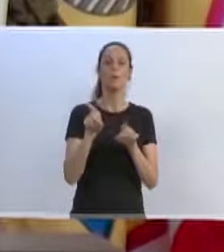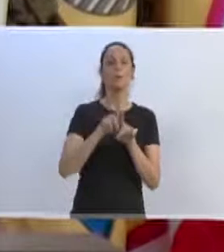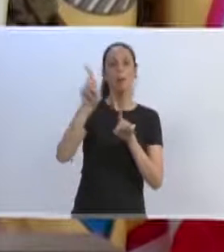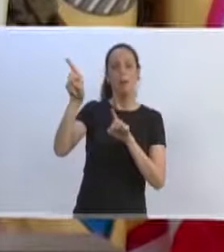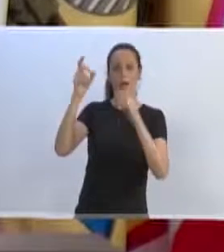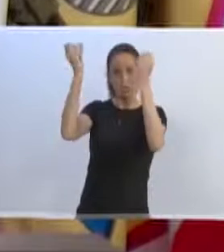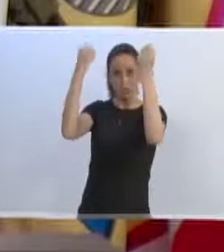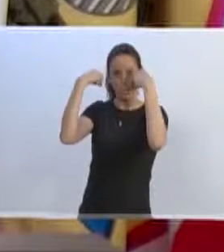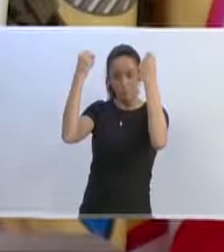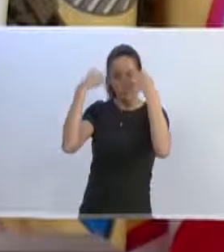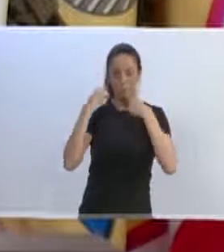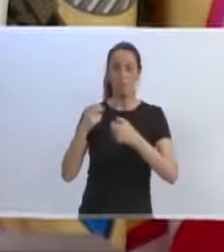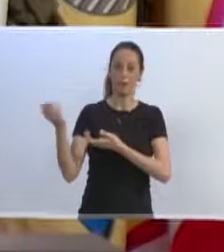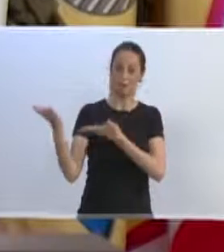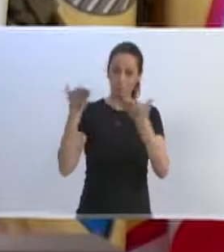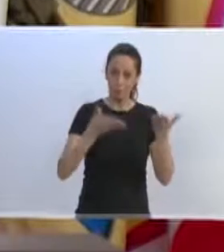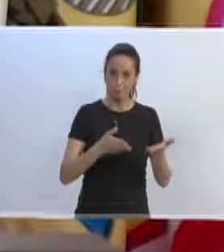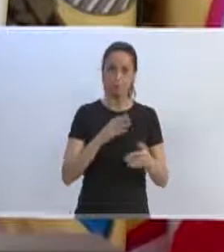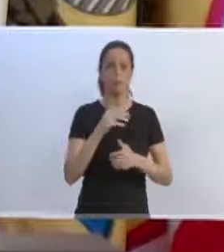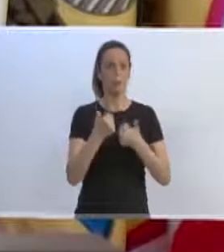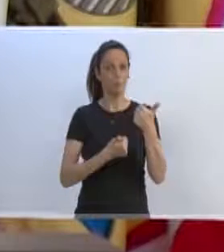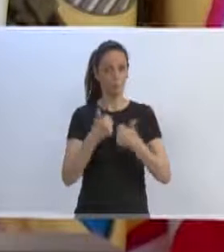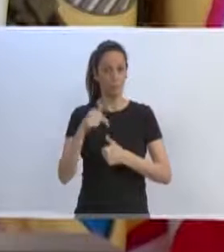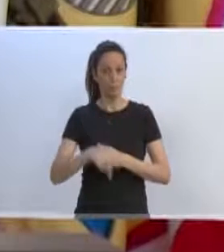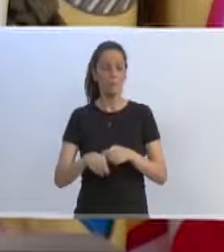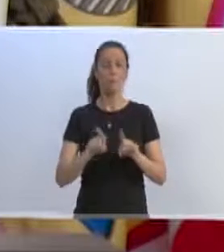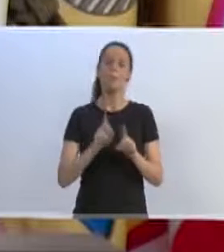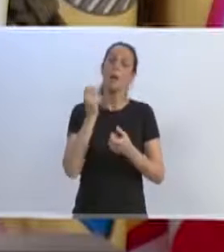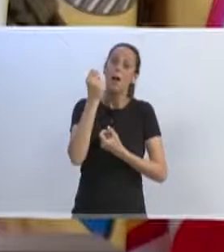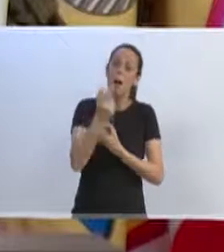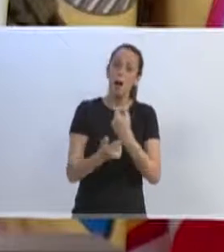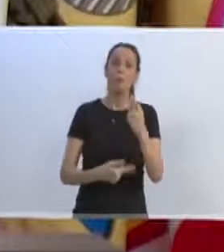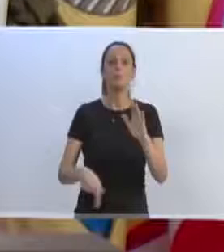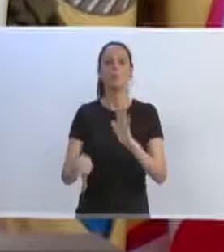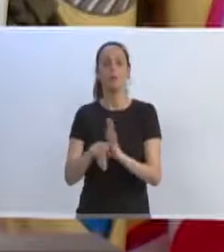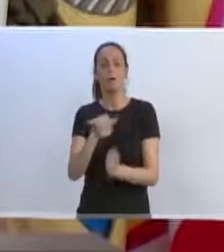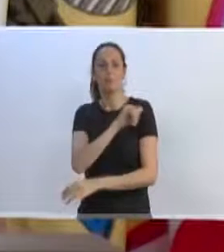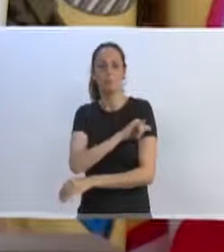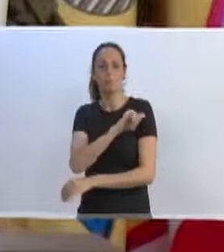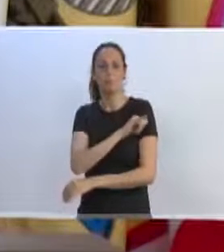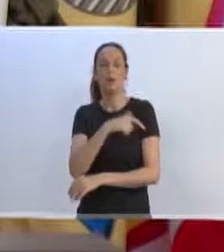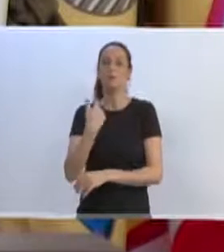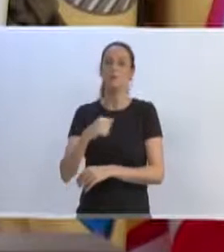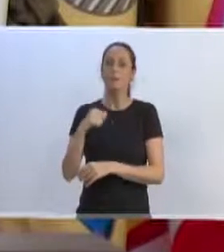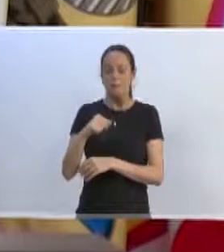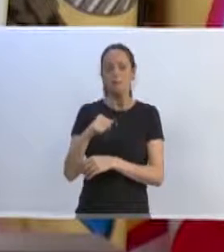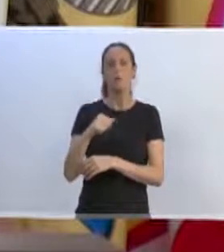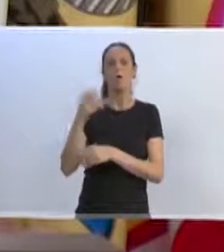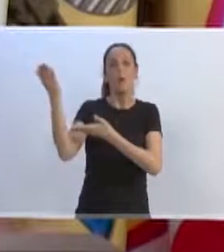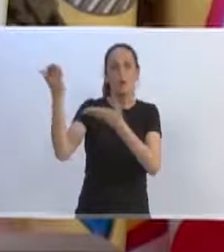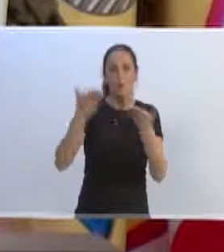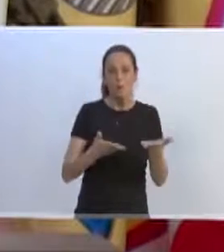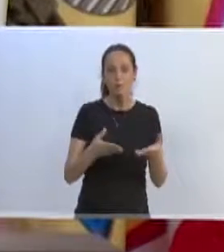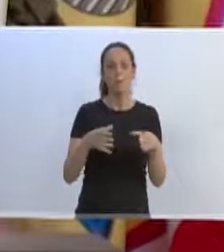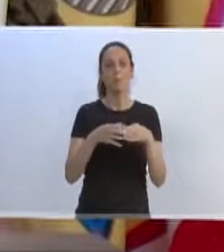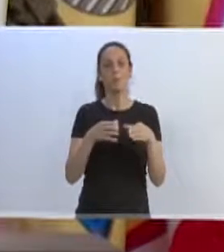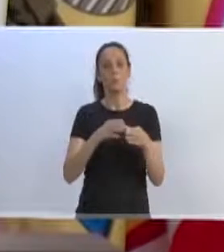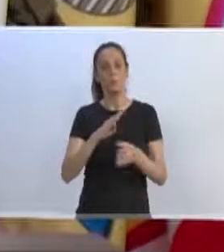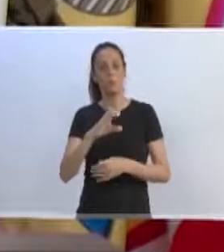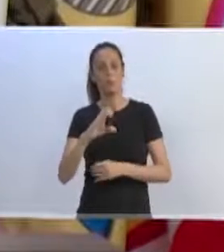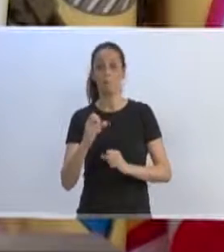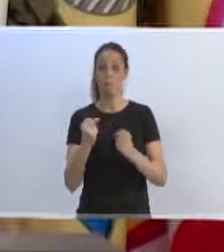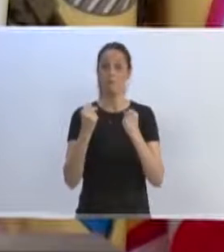Esporte Clube, Vanderlei Lauretti, divulgou o jogo que será disputado pelo clube pela final da Série C